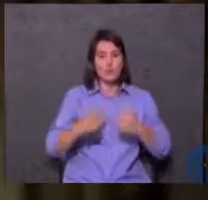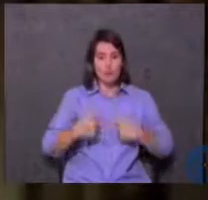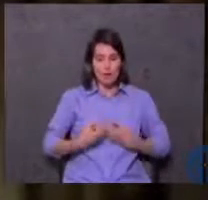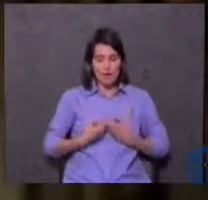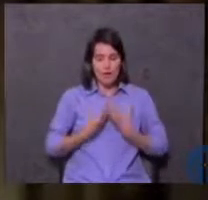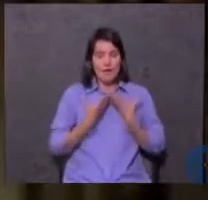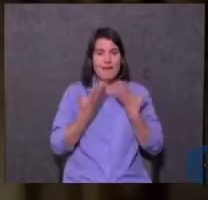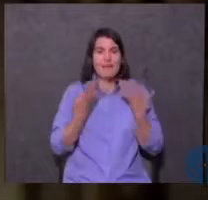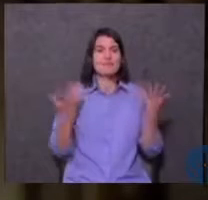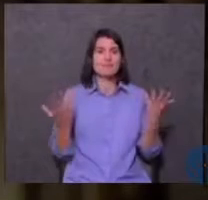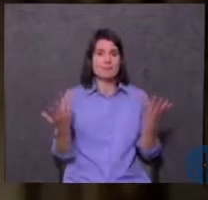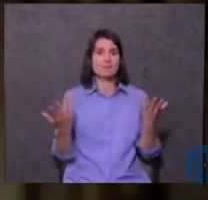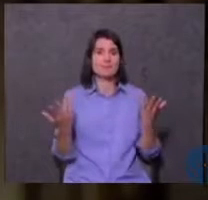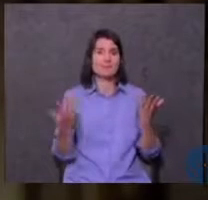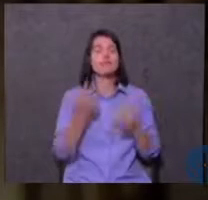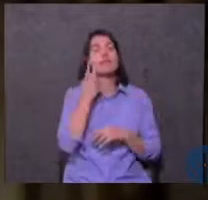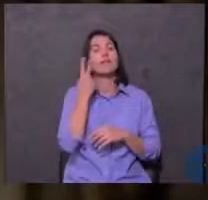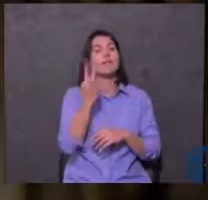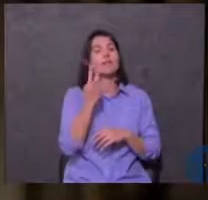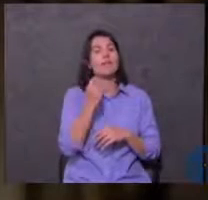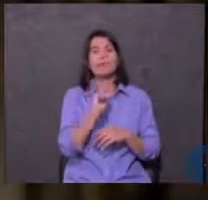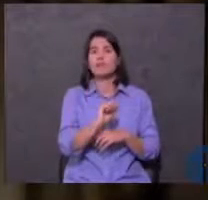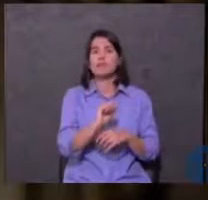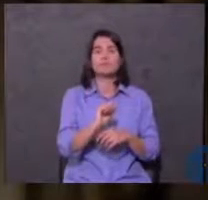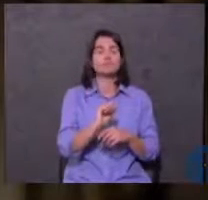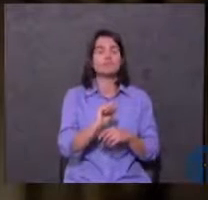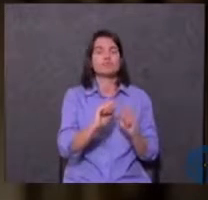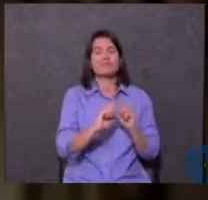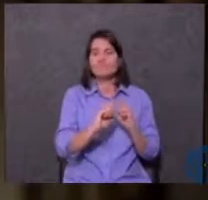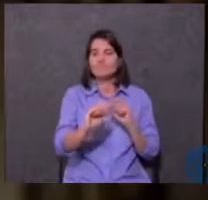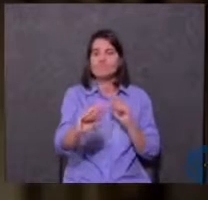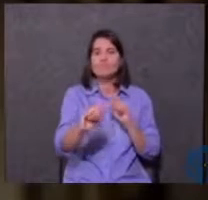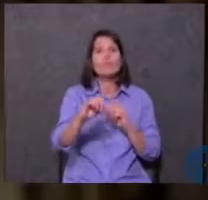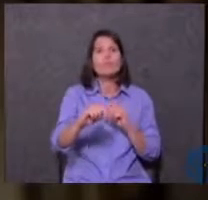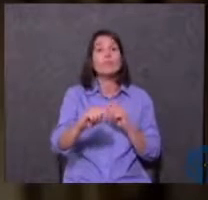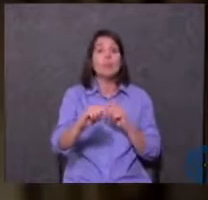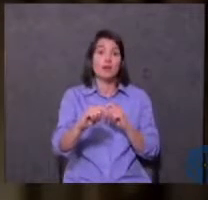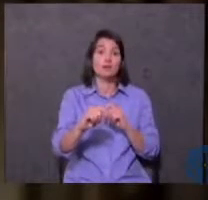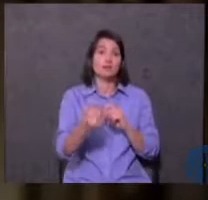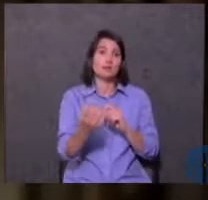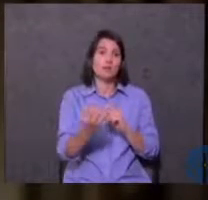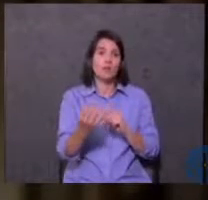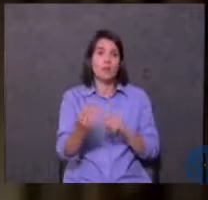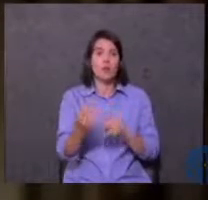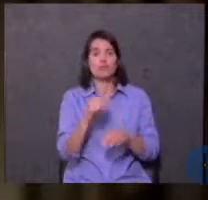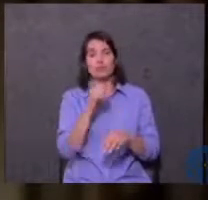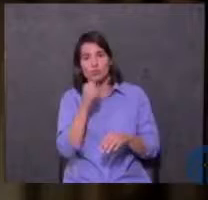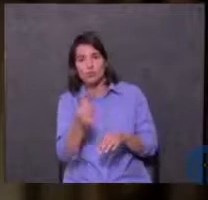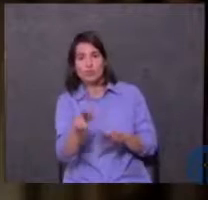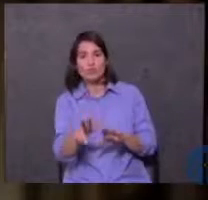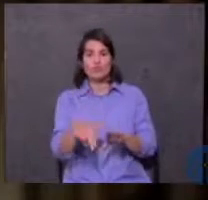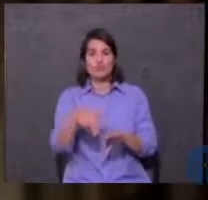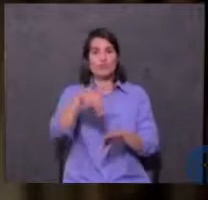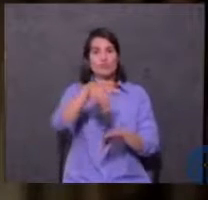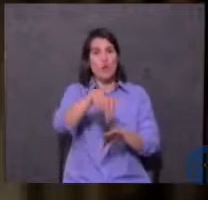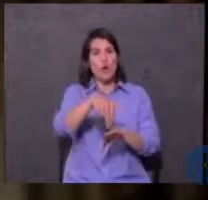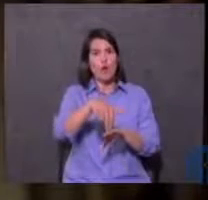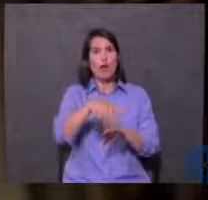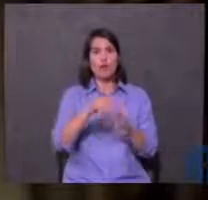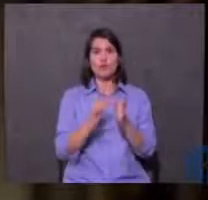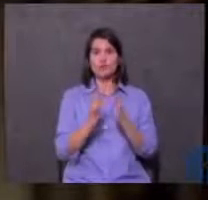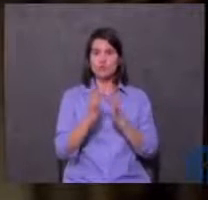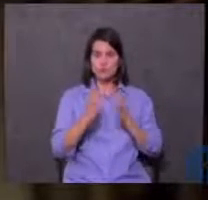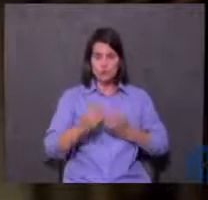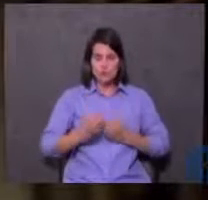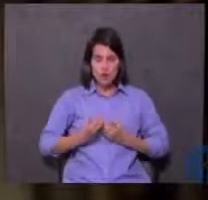Em toda a sua vida, e em especial na sua ressurreição, brilhou nele aquela luz que é